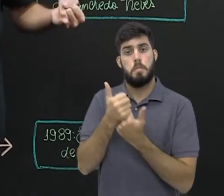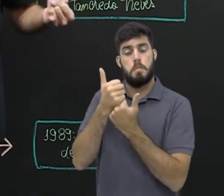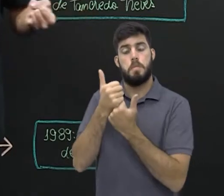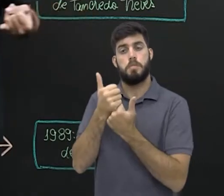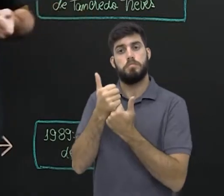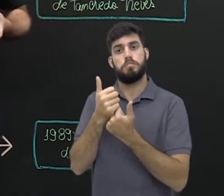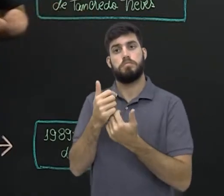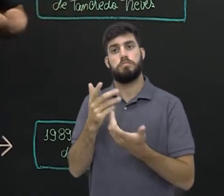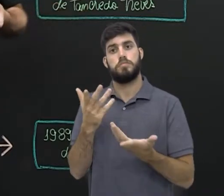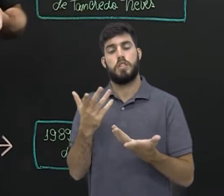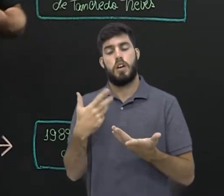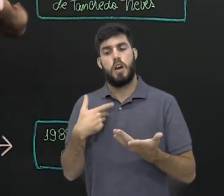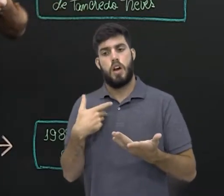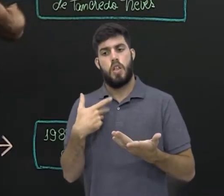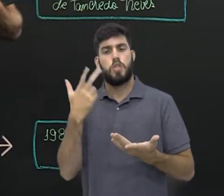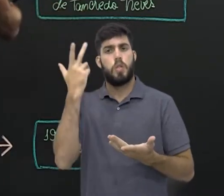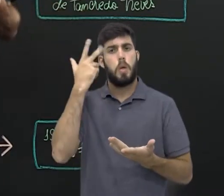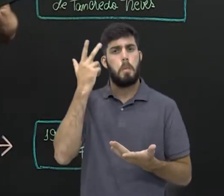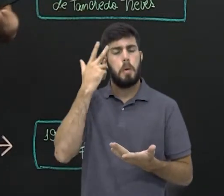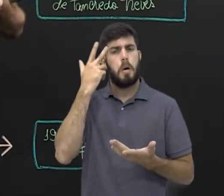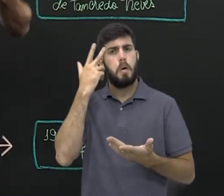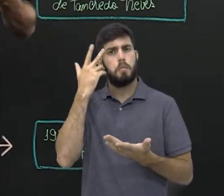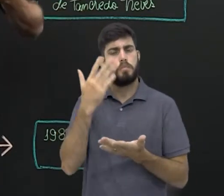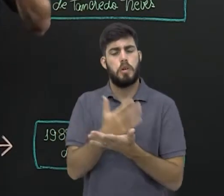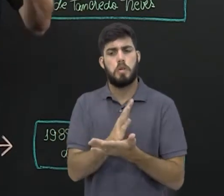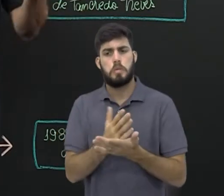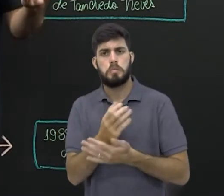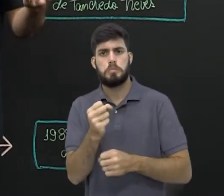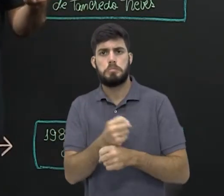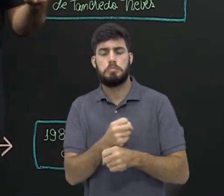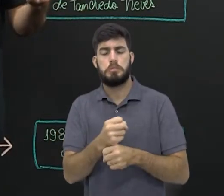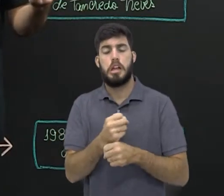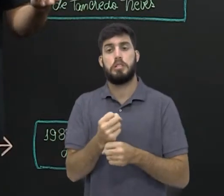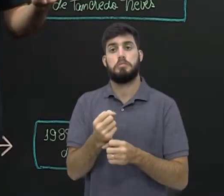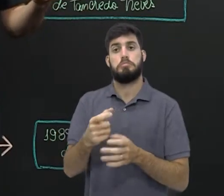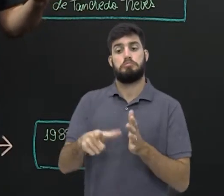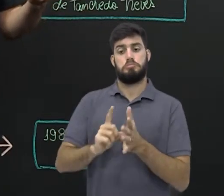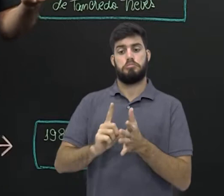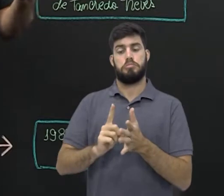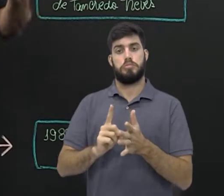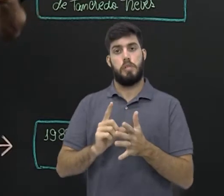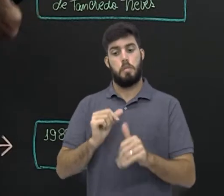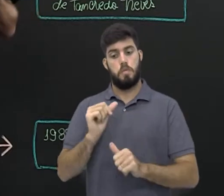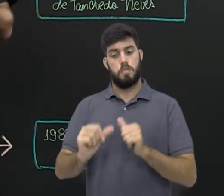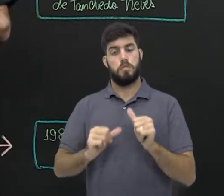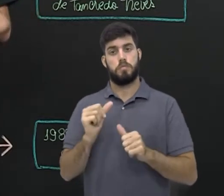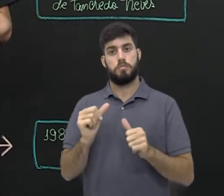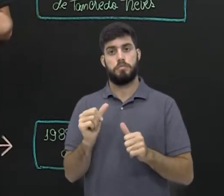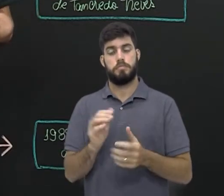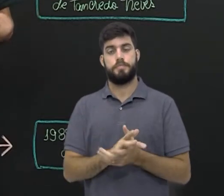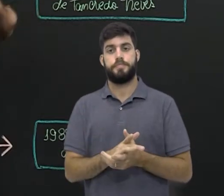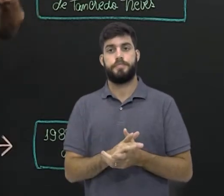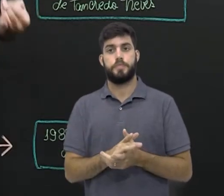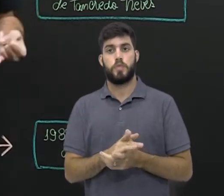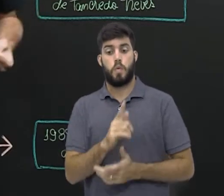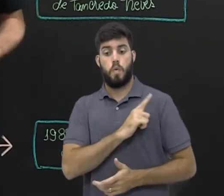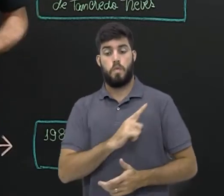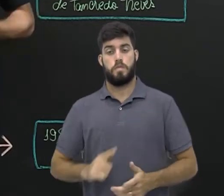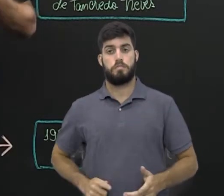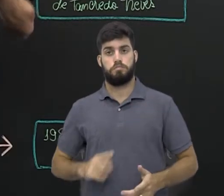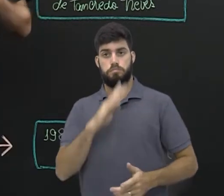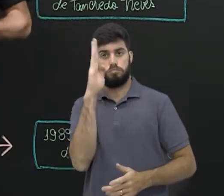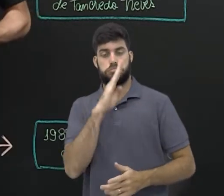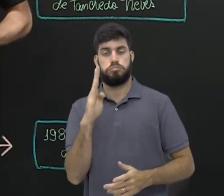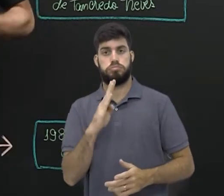comum alguns anos antes, já tinha se perdido um pouco. Então, externamente, a imagem do governo brasileiro não ia tão bem, até por